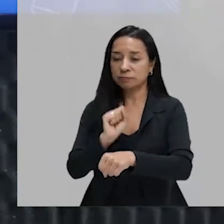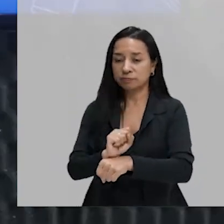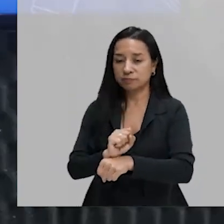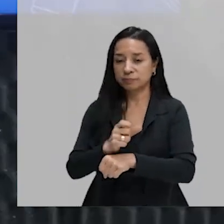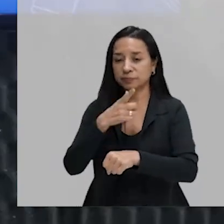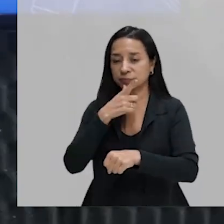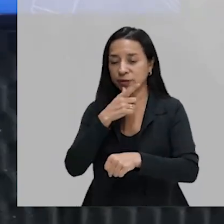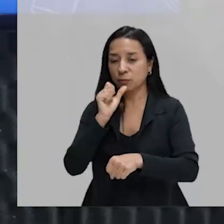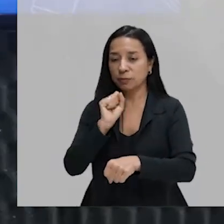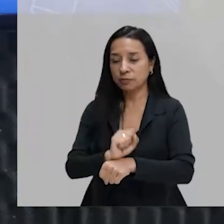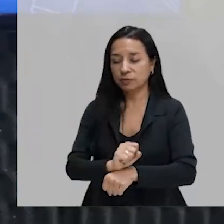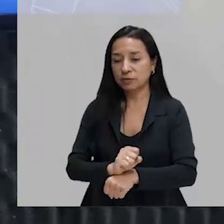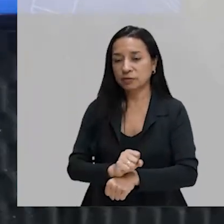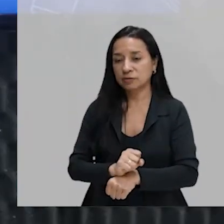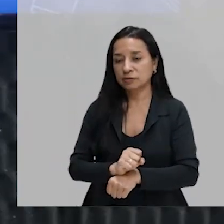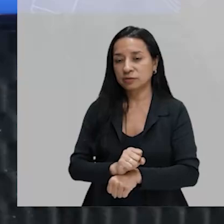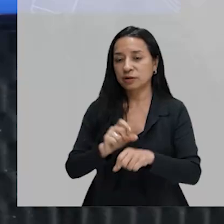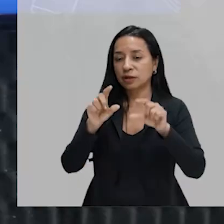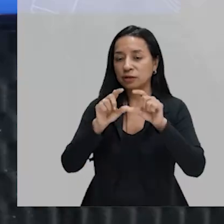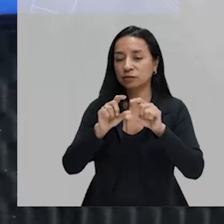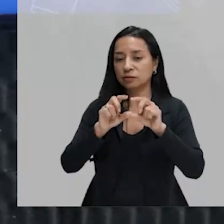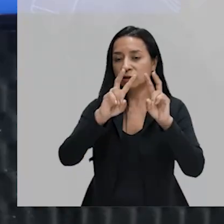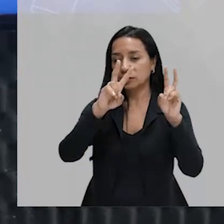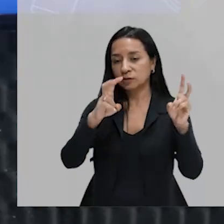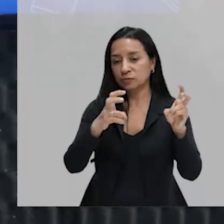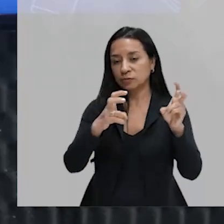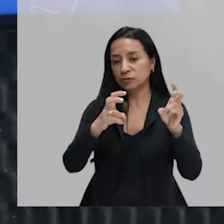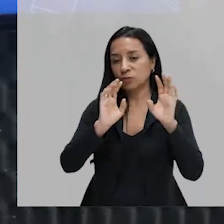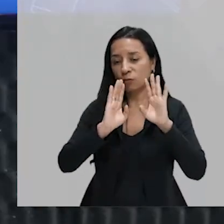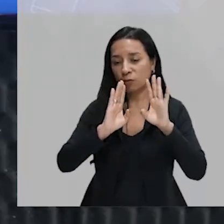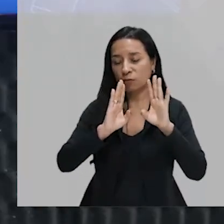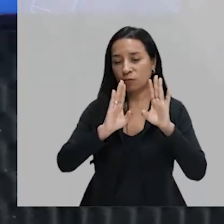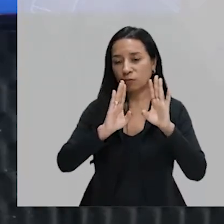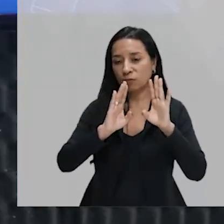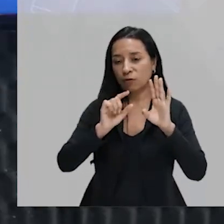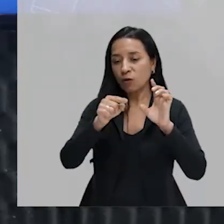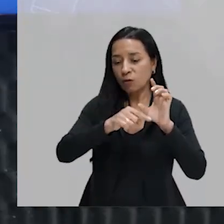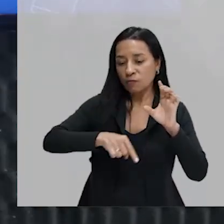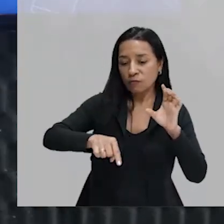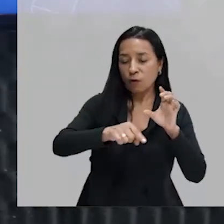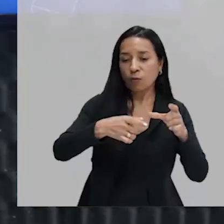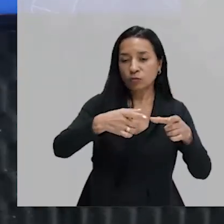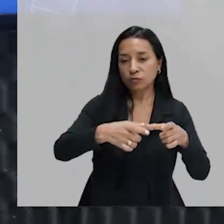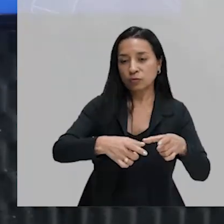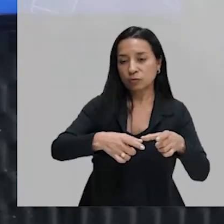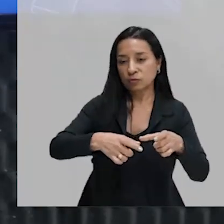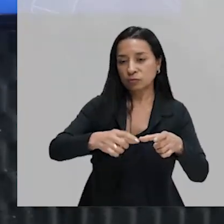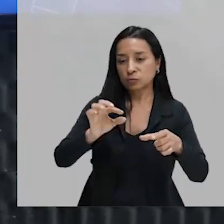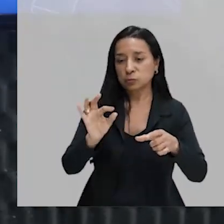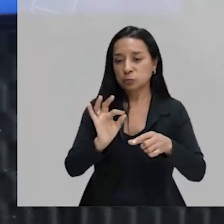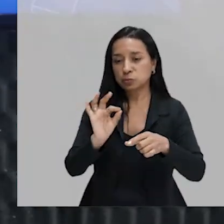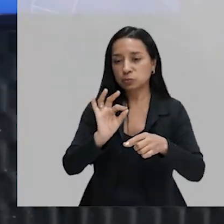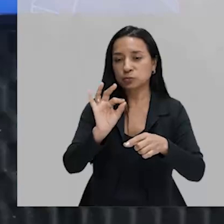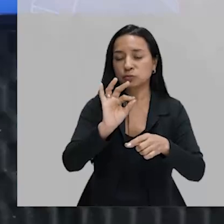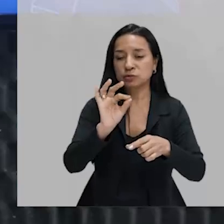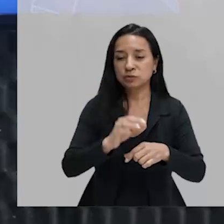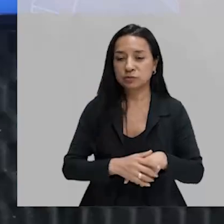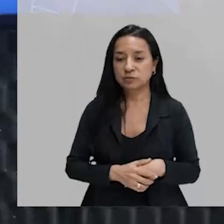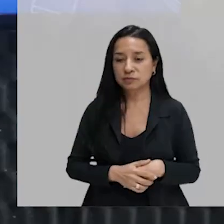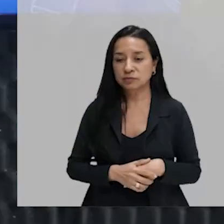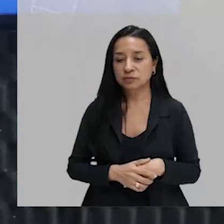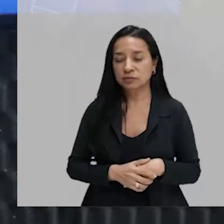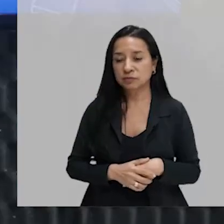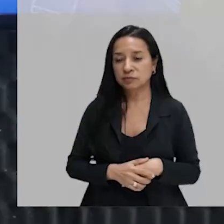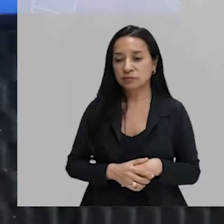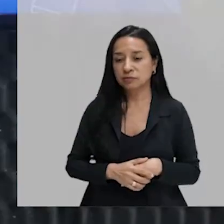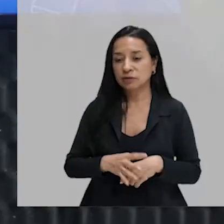parada. Lá em cima no título tem focos do mosquito. E observem que a cabeça deste rapaz, né, também simula